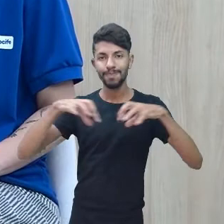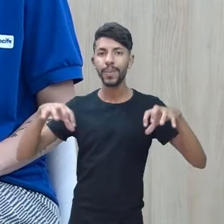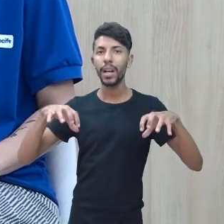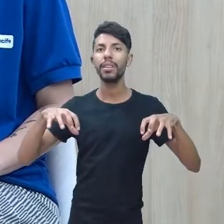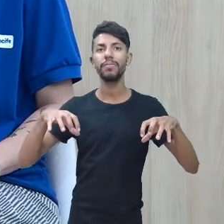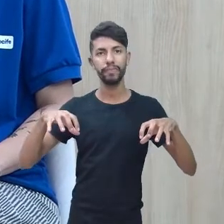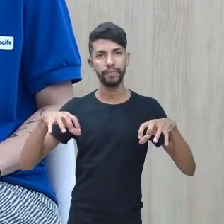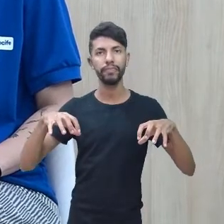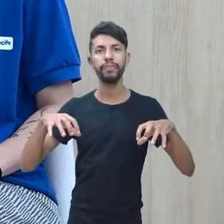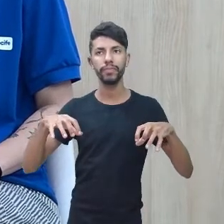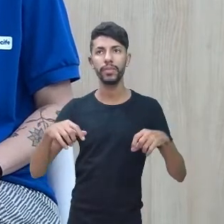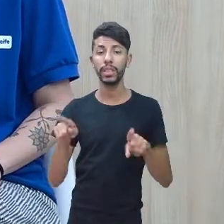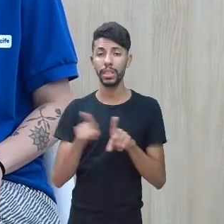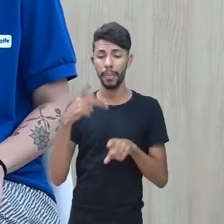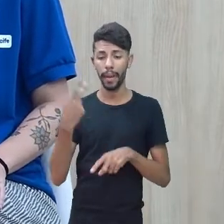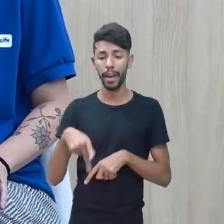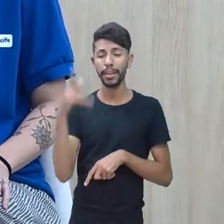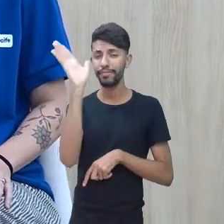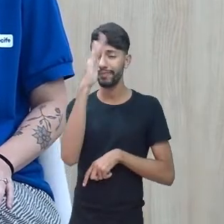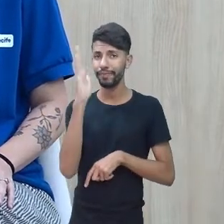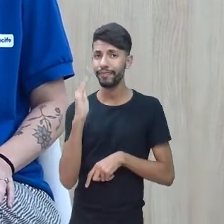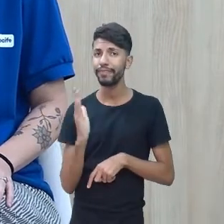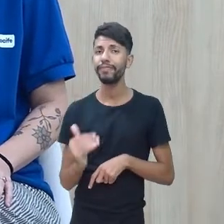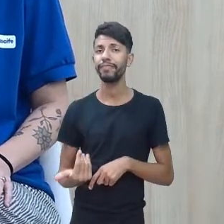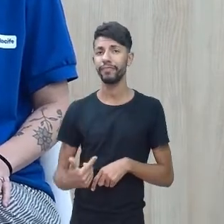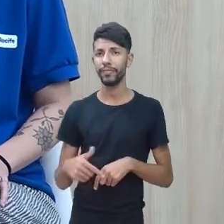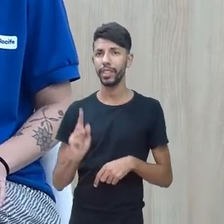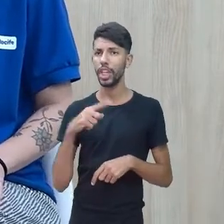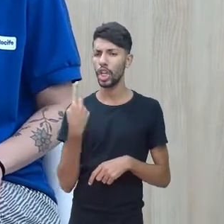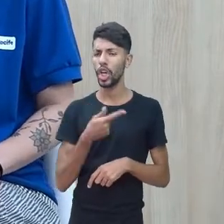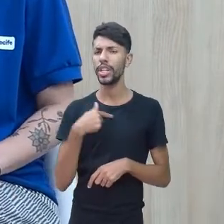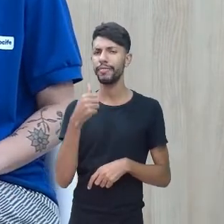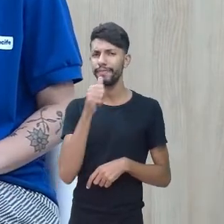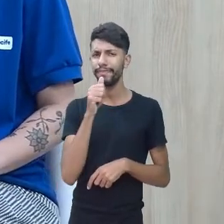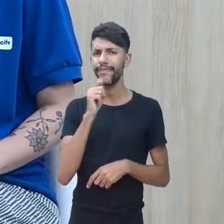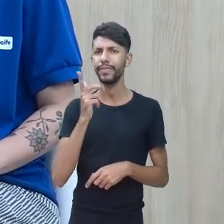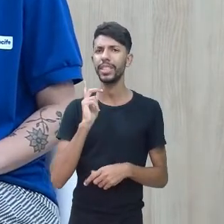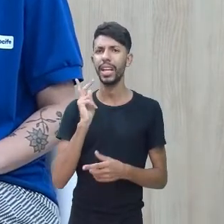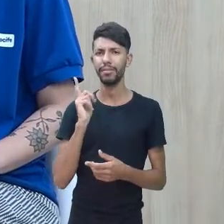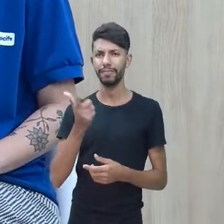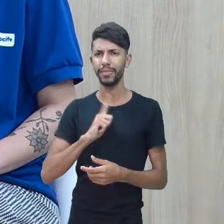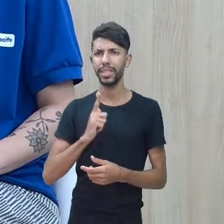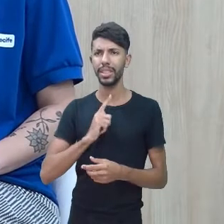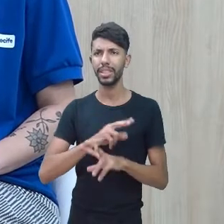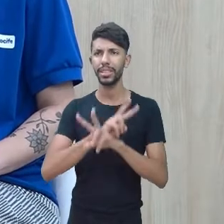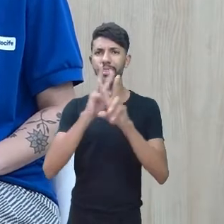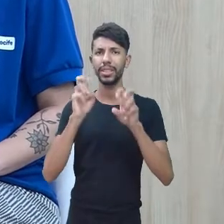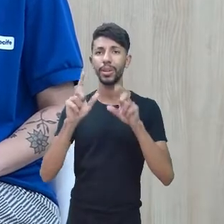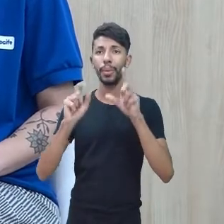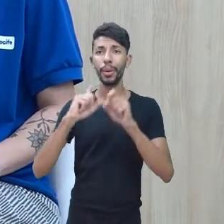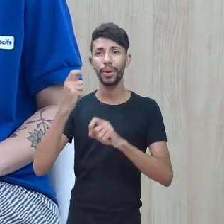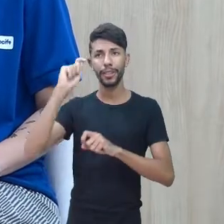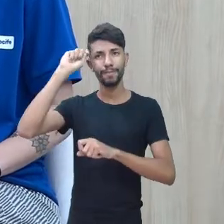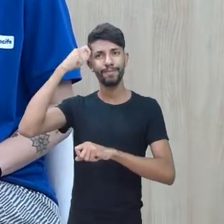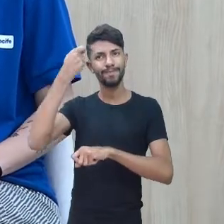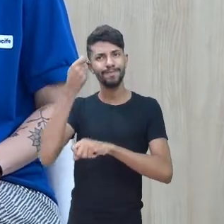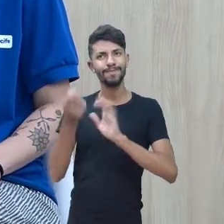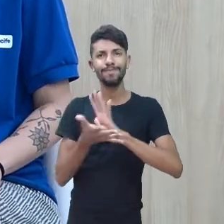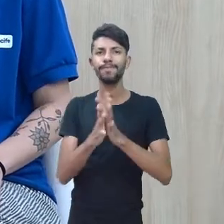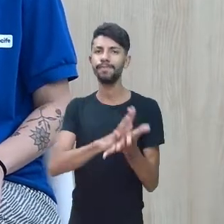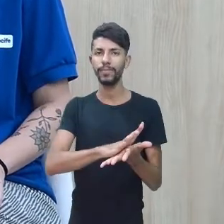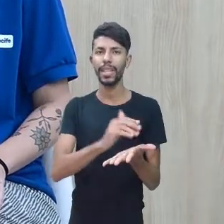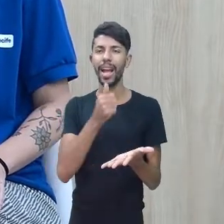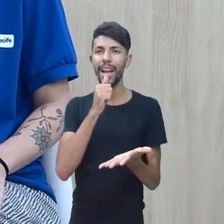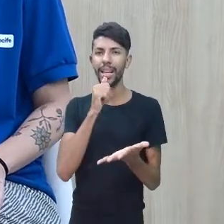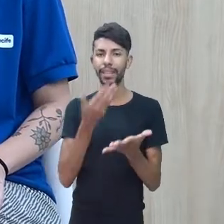lá, o nosso Brasil mesmo também, que a gente ainda tem a questão do racismo, que ainda é muito